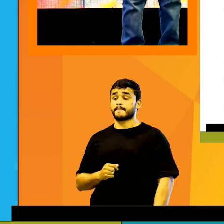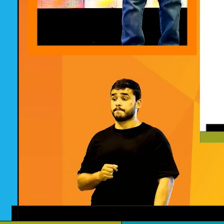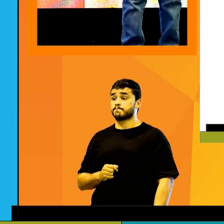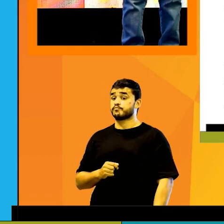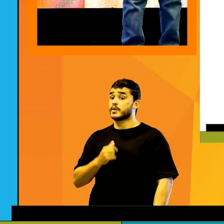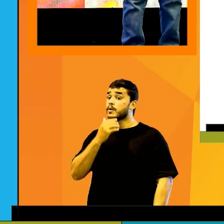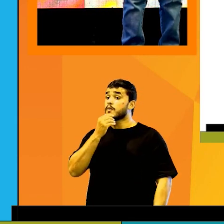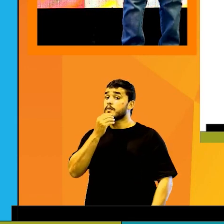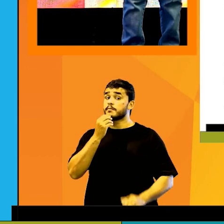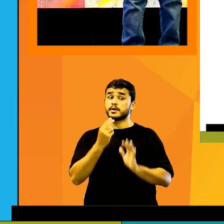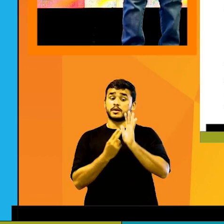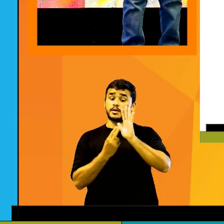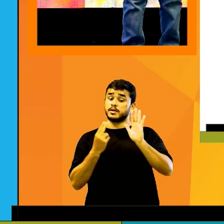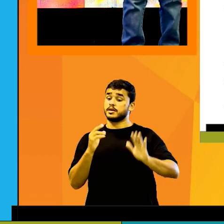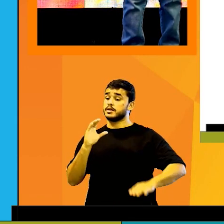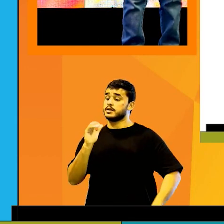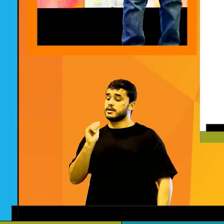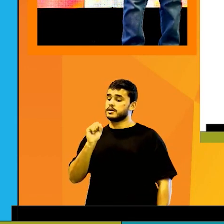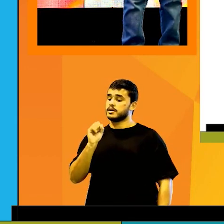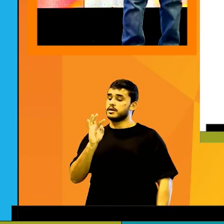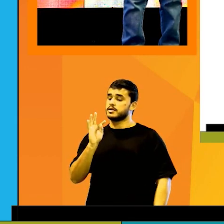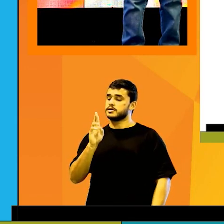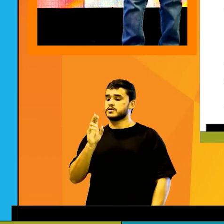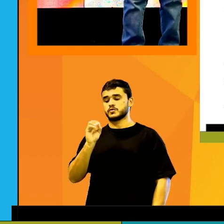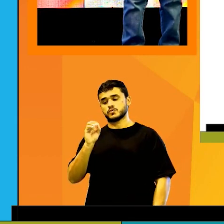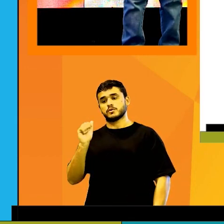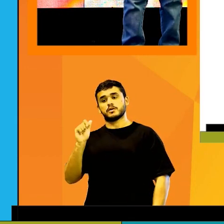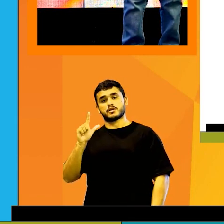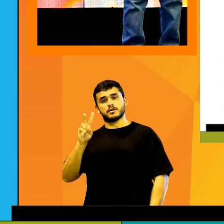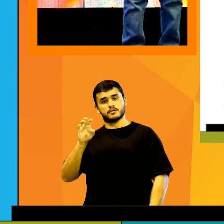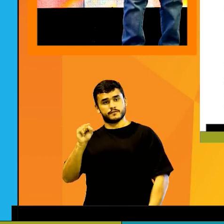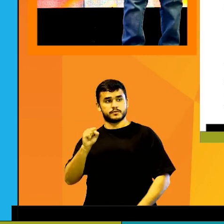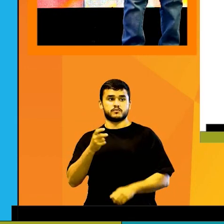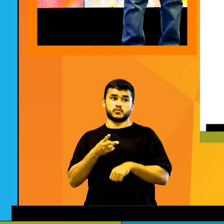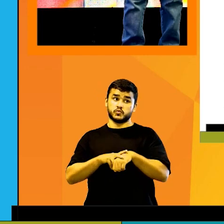última. Mas também foi pré-realista.